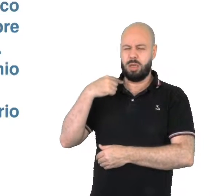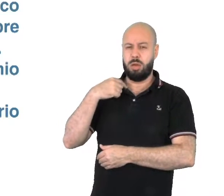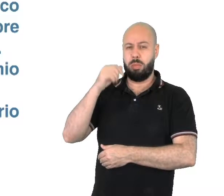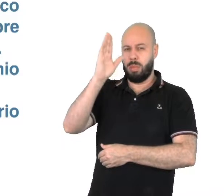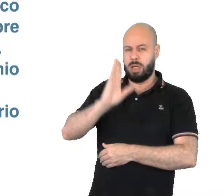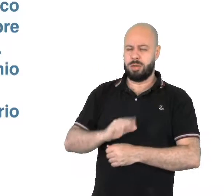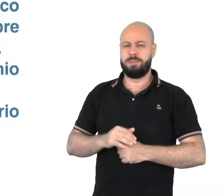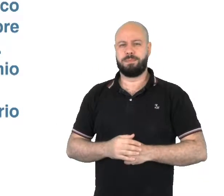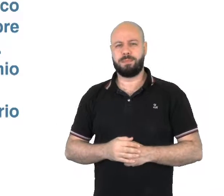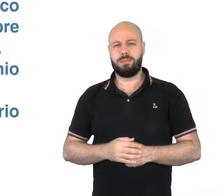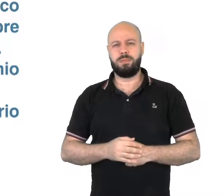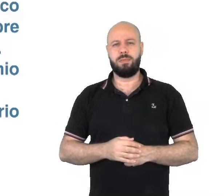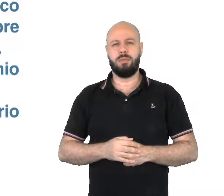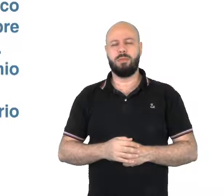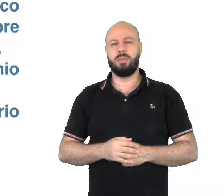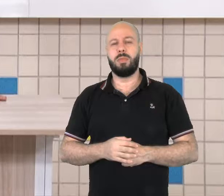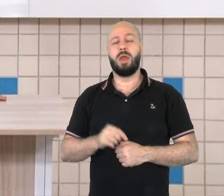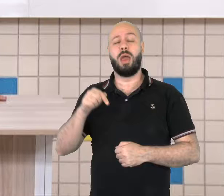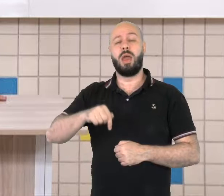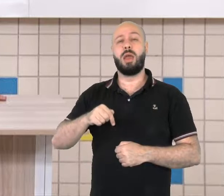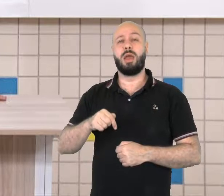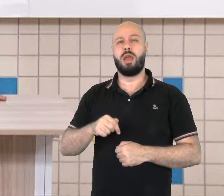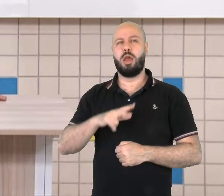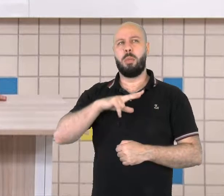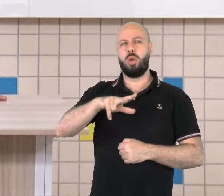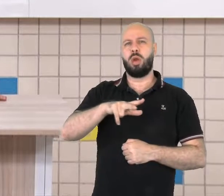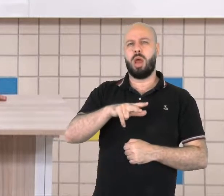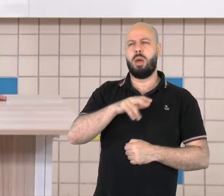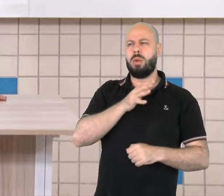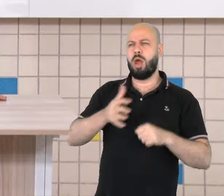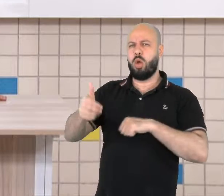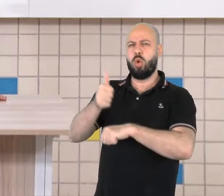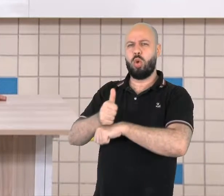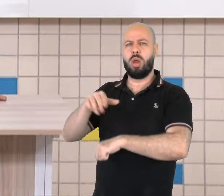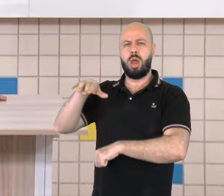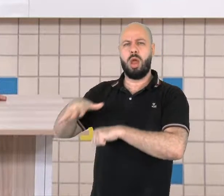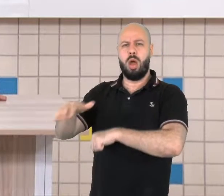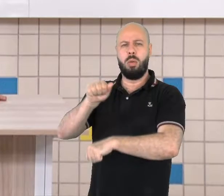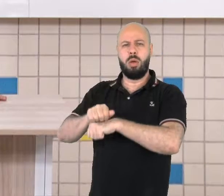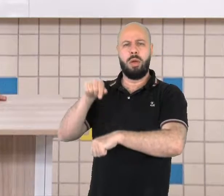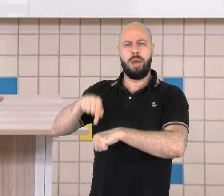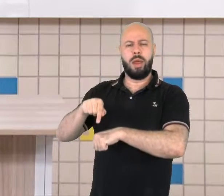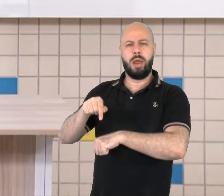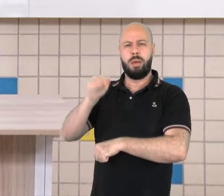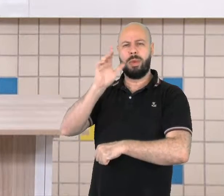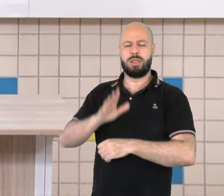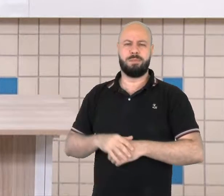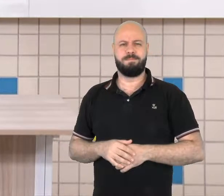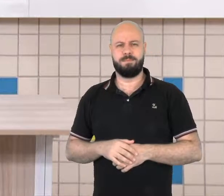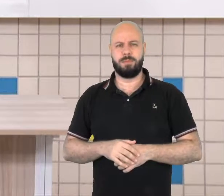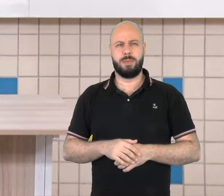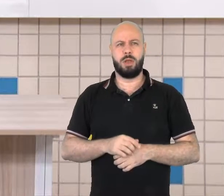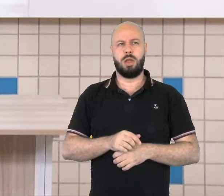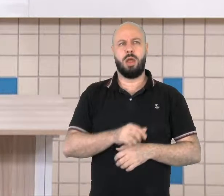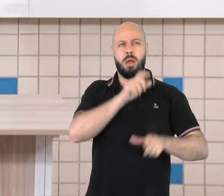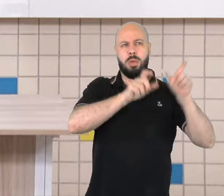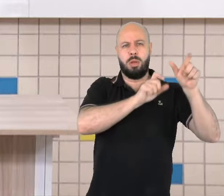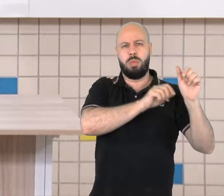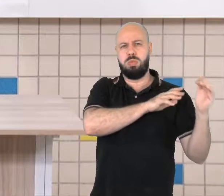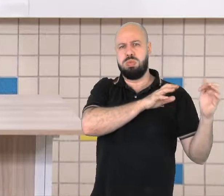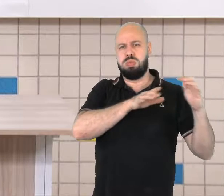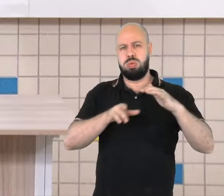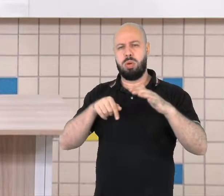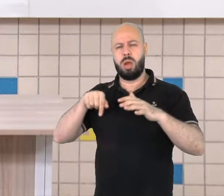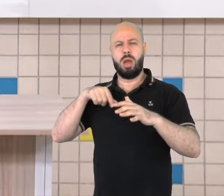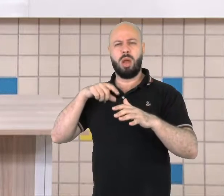bom? Antiga colônia de Portugal. Quando os portugueses chegaram aqui, eles instituíram o tipo